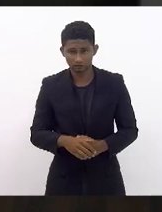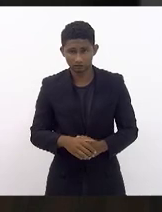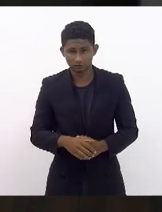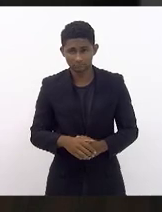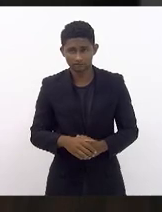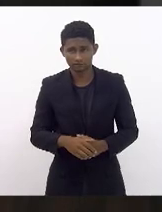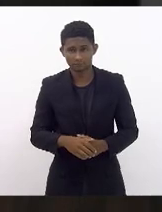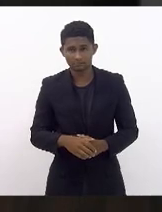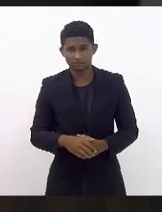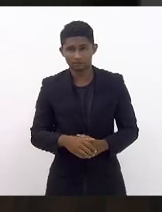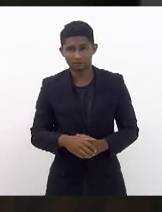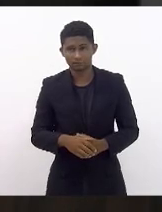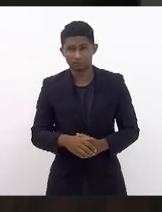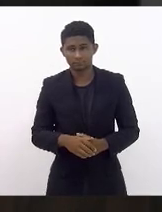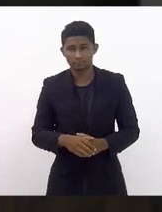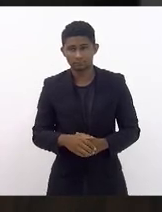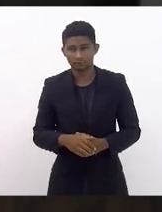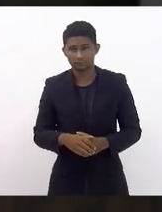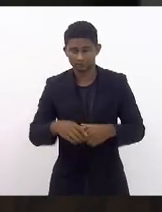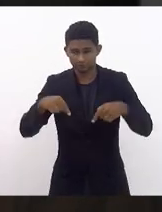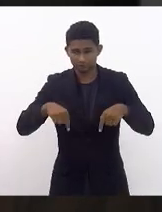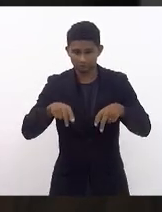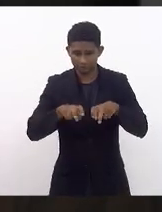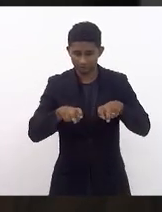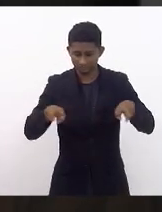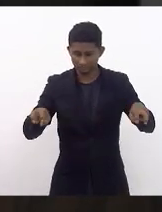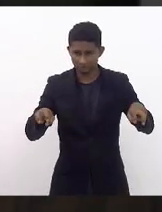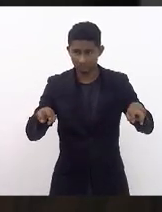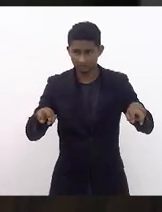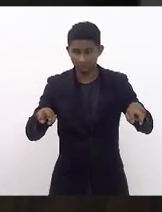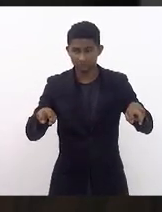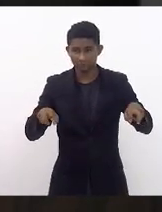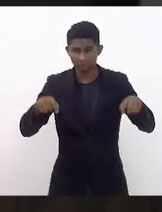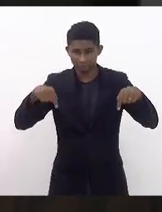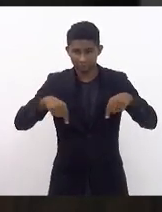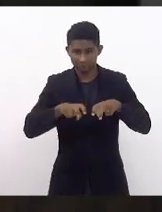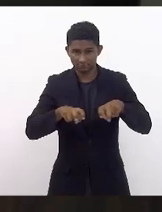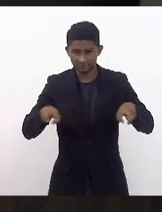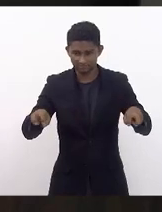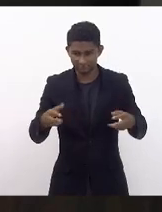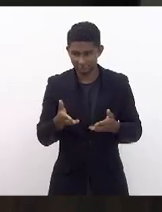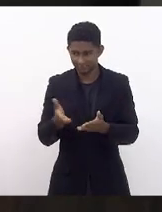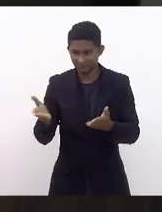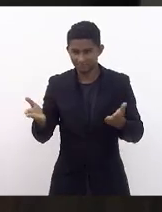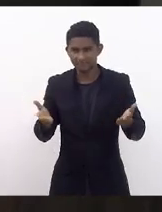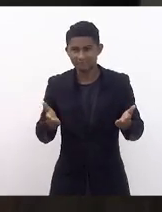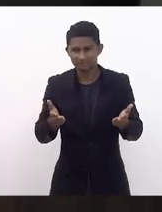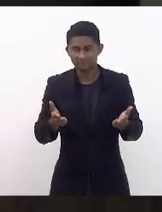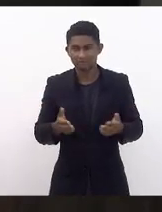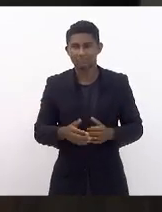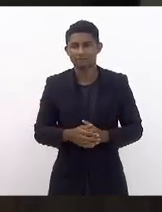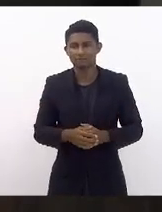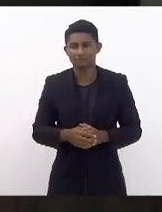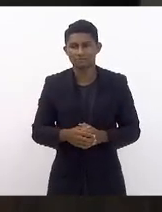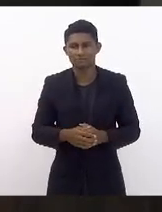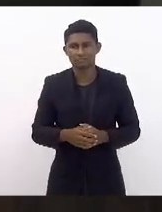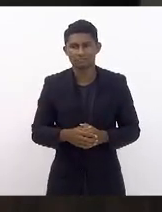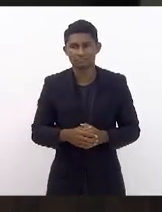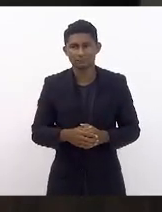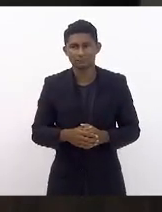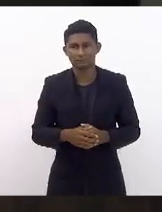conceder a palavra aos membros da mesa e deputados, aliás, aos membros da mesa, né? Gostaria